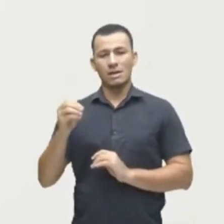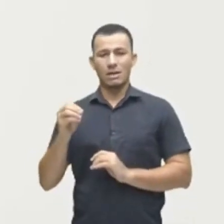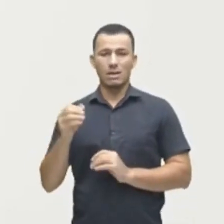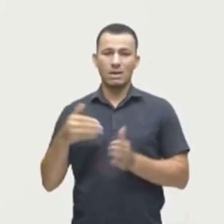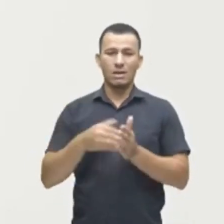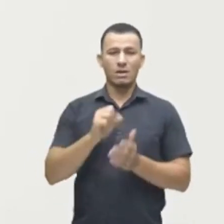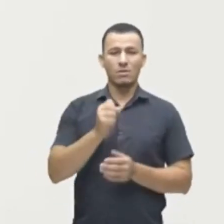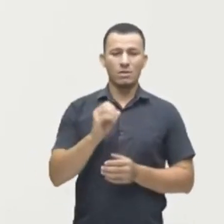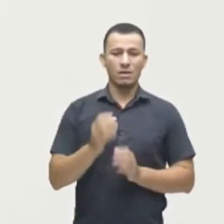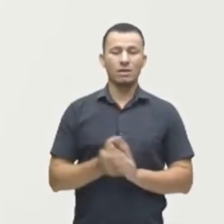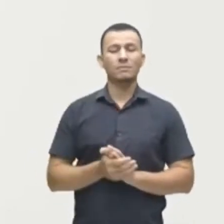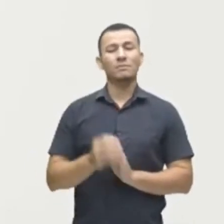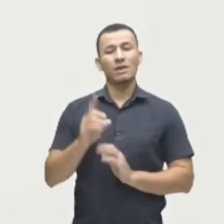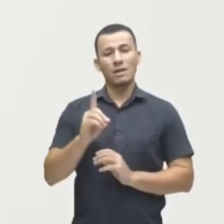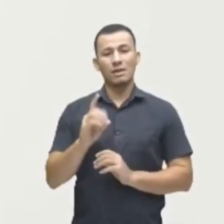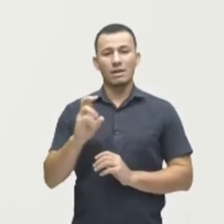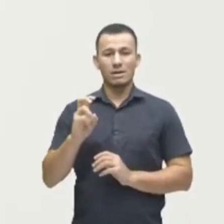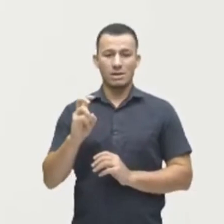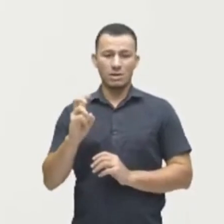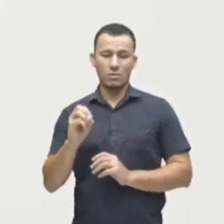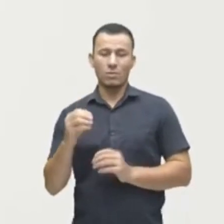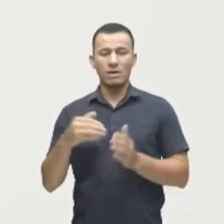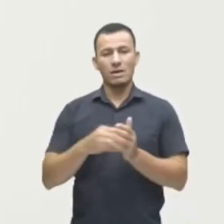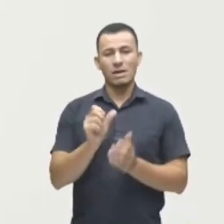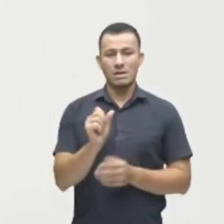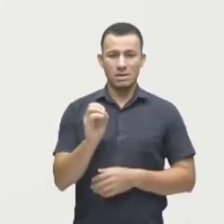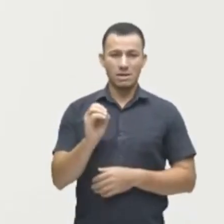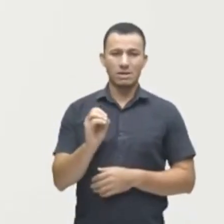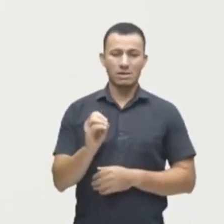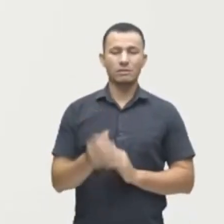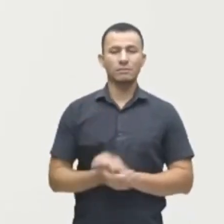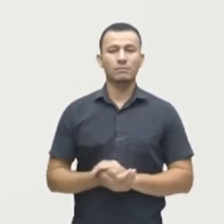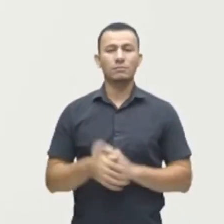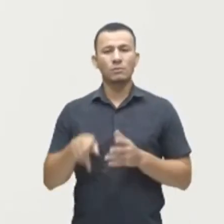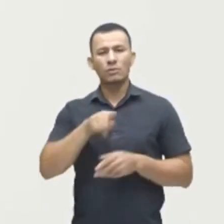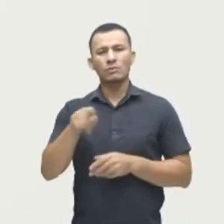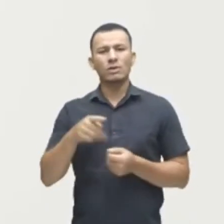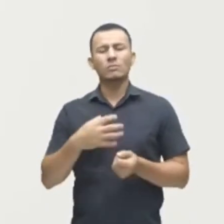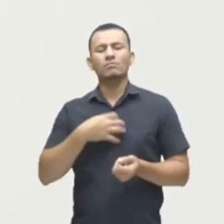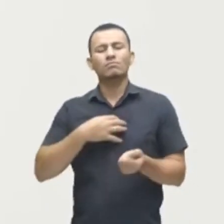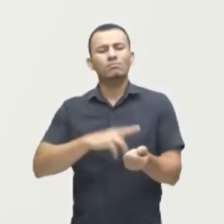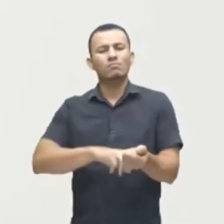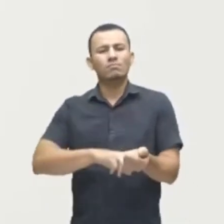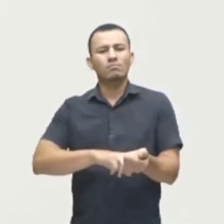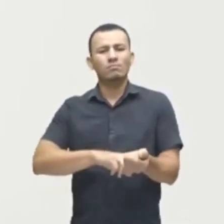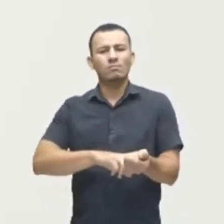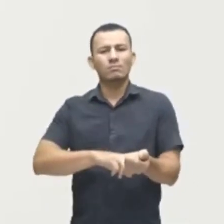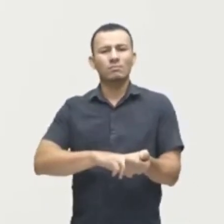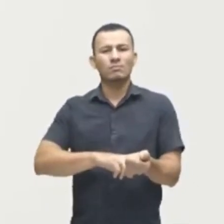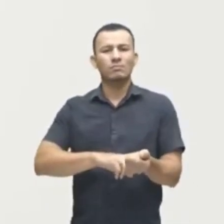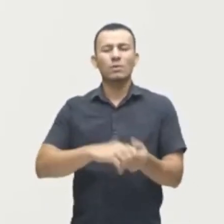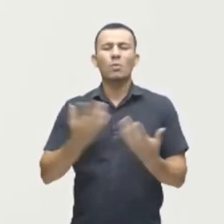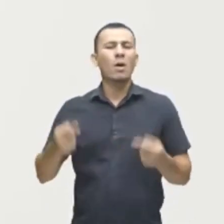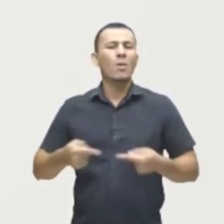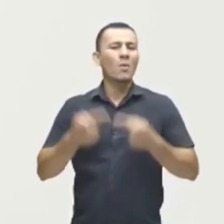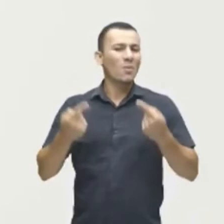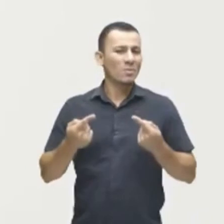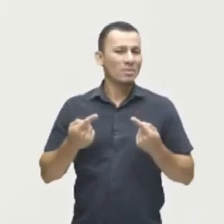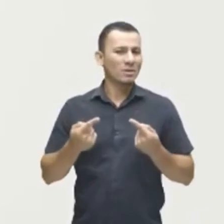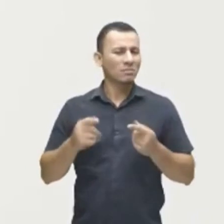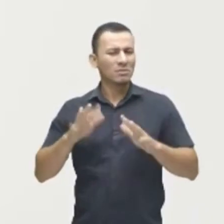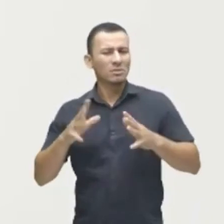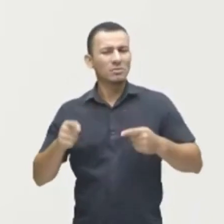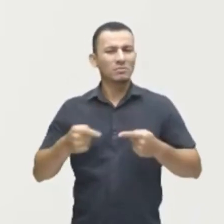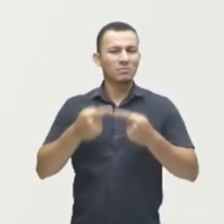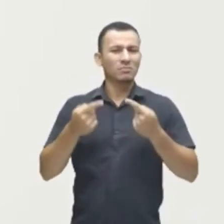50 a 60. Né? Vocês conseguiram observar quais foram as questões que vocês marcaram. Eu pedi para vocês